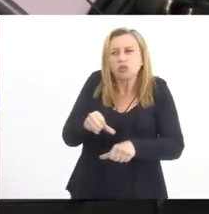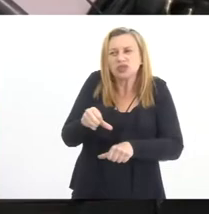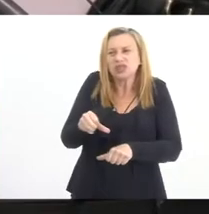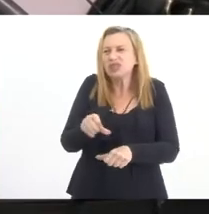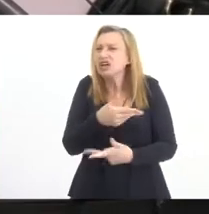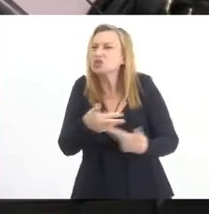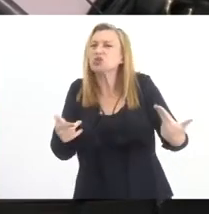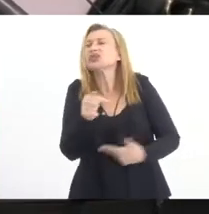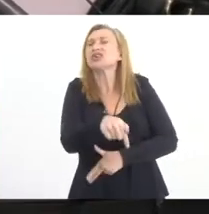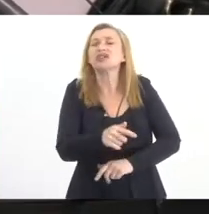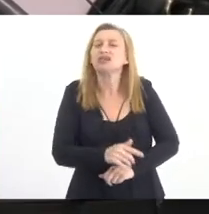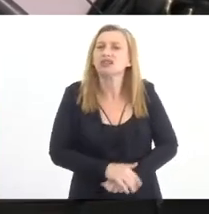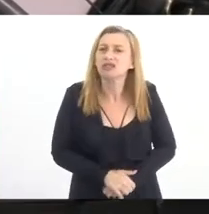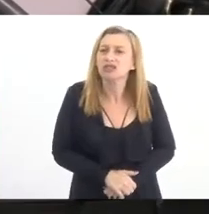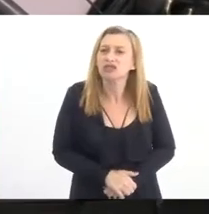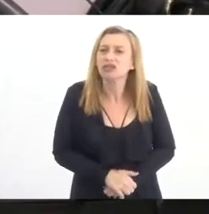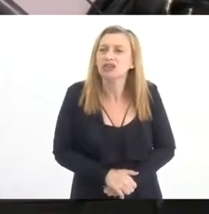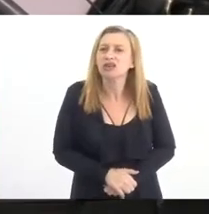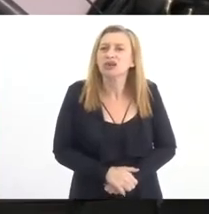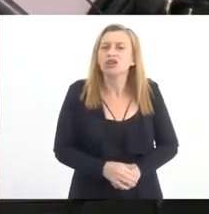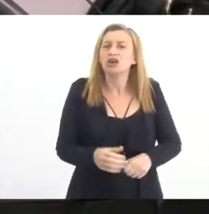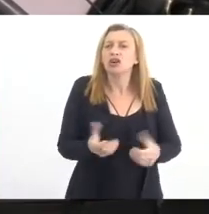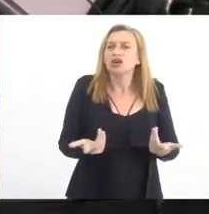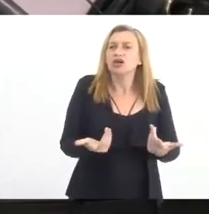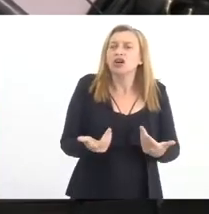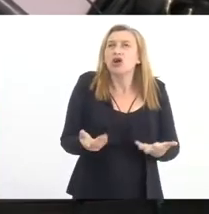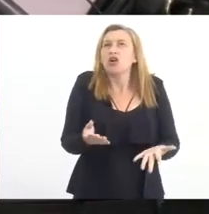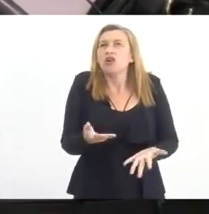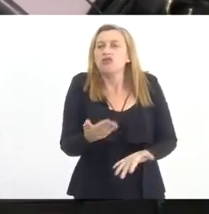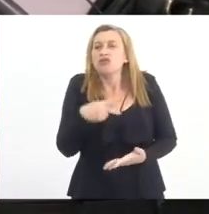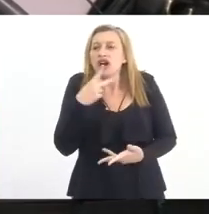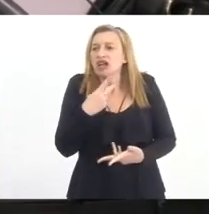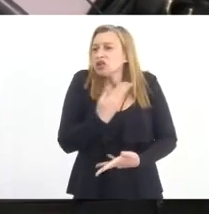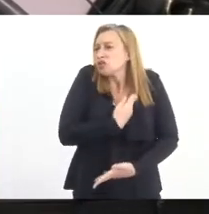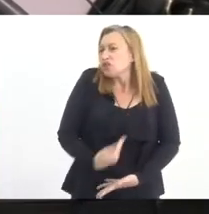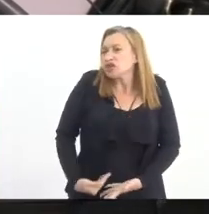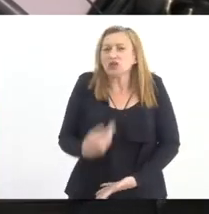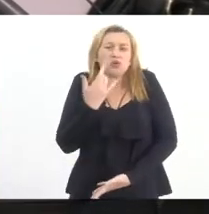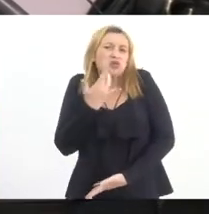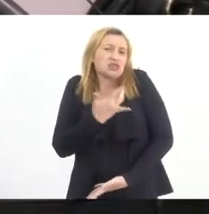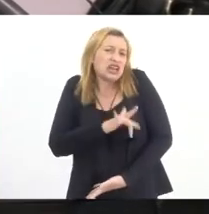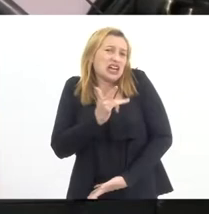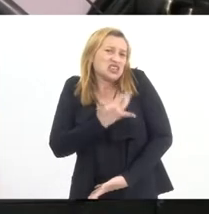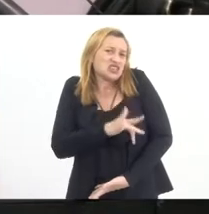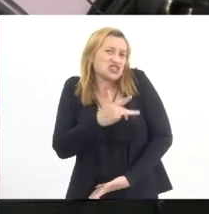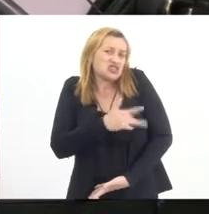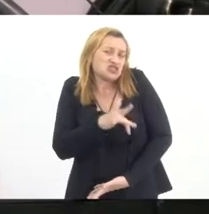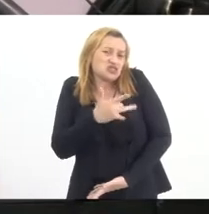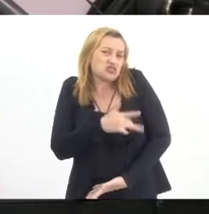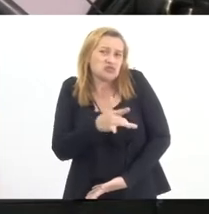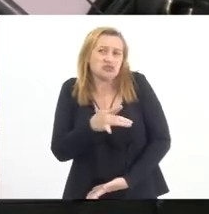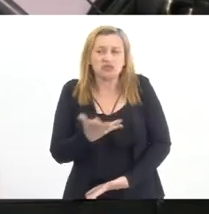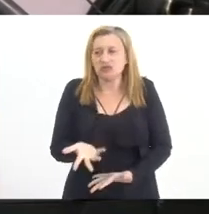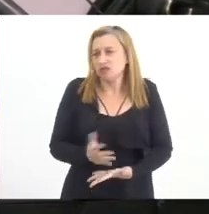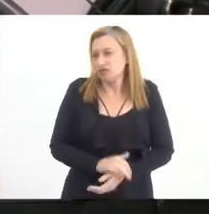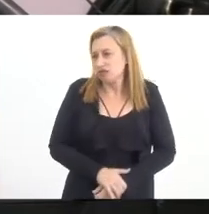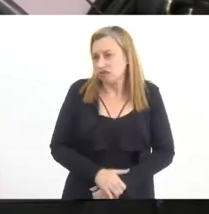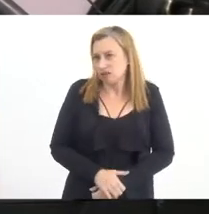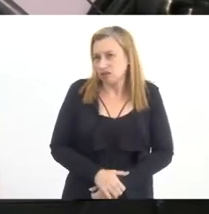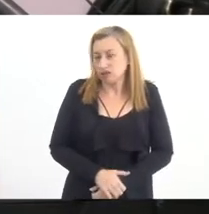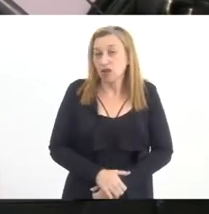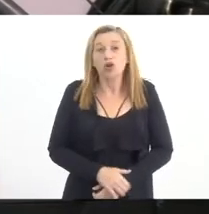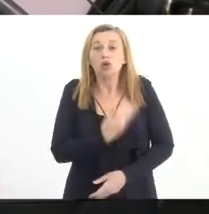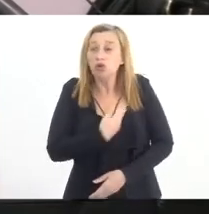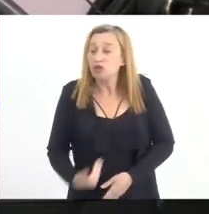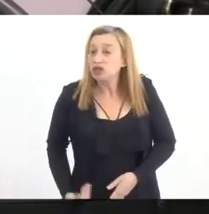aqui. Estão colocando no governador, coitadinho. Ele é bonzinho, o governador. Eu nunca vi isso. O governador quer